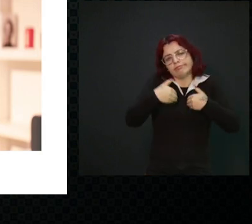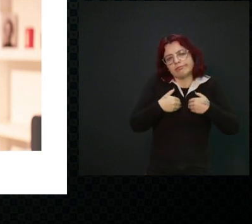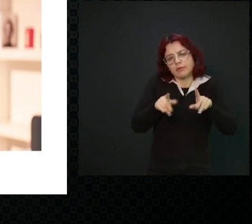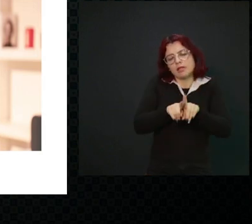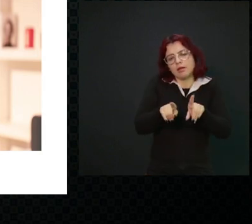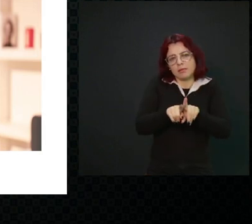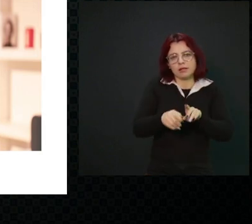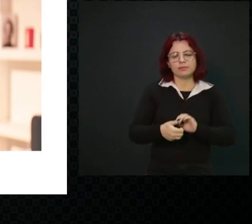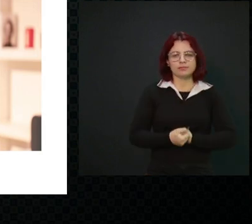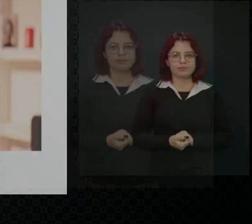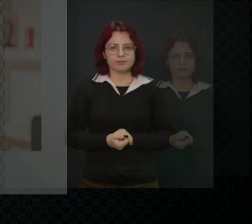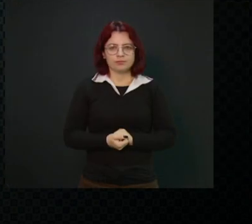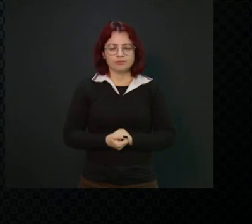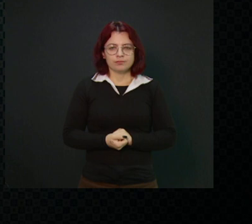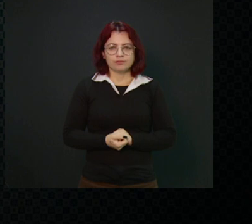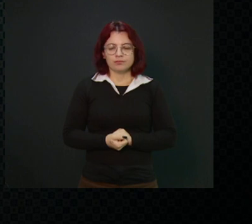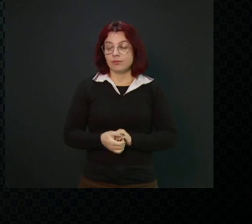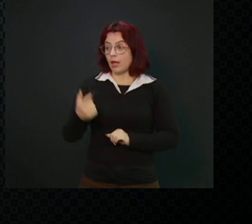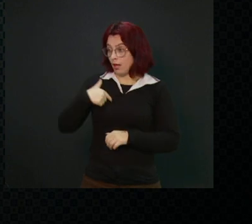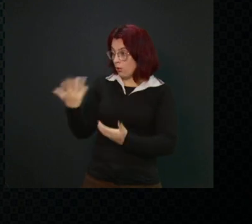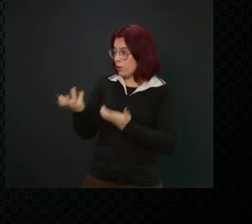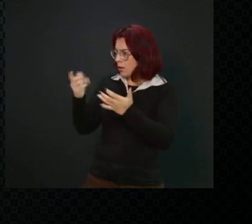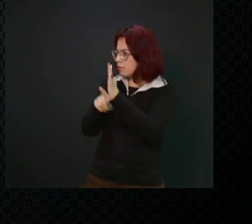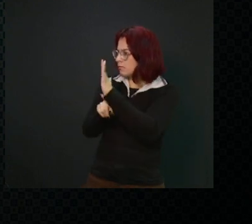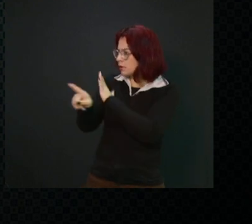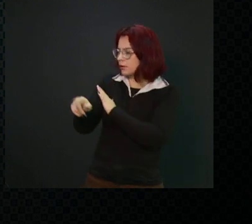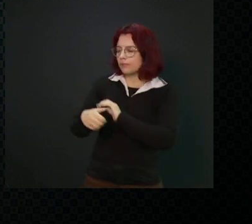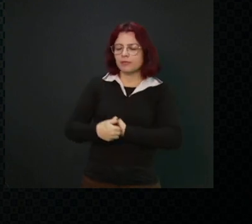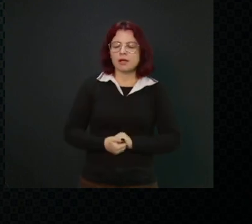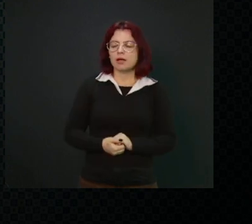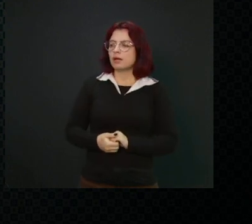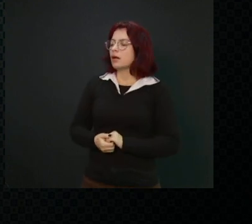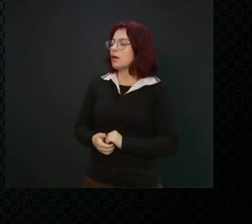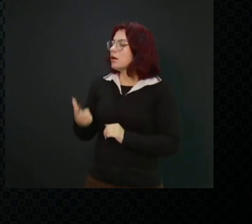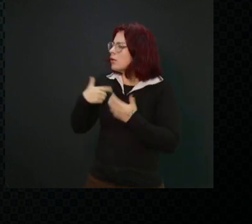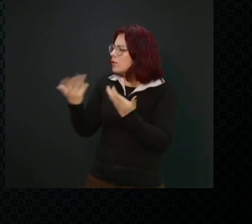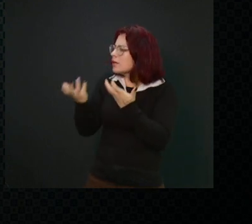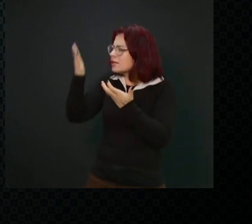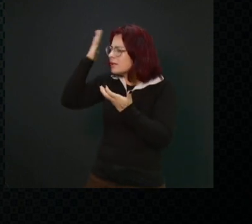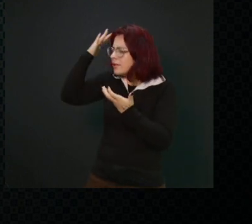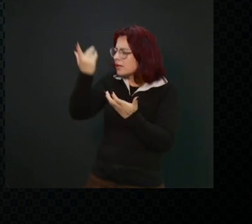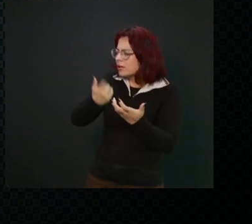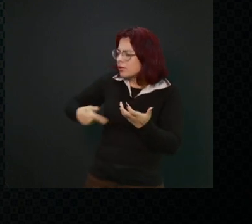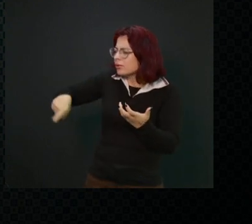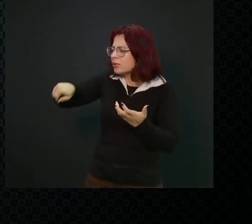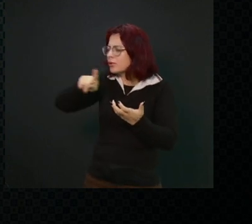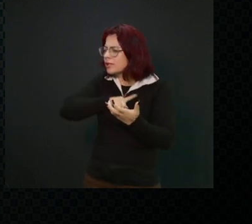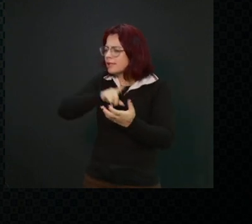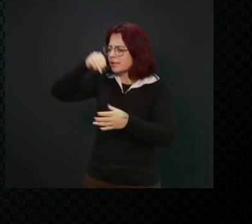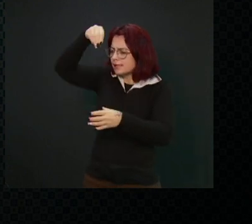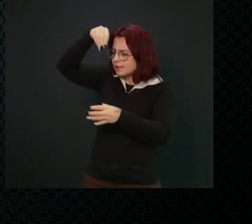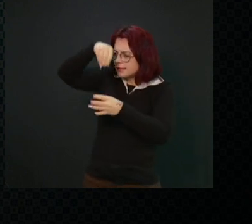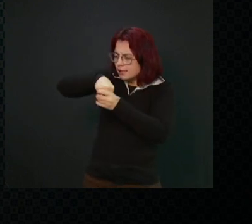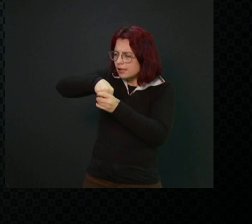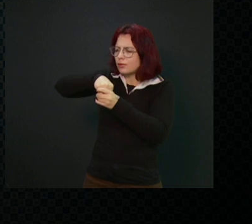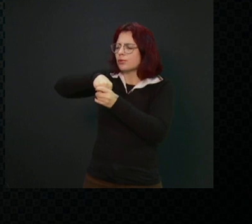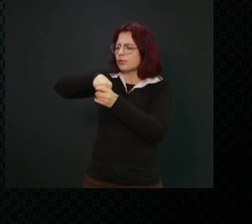autista. Eu gostaria de te fazer uma pergunta. Sim. Eu gostaria de saber, nós, nos centros de